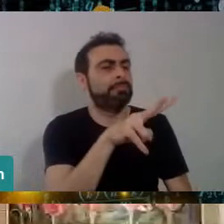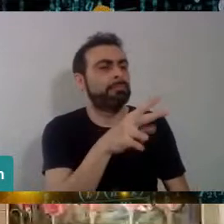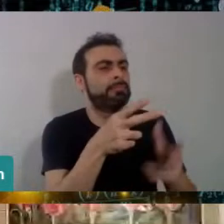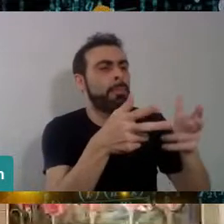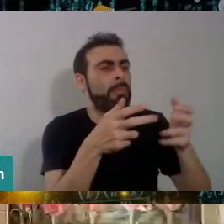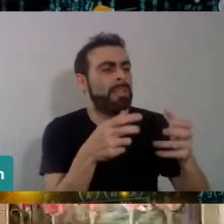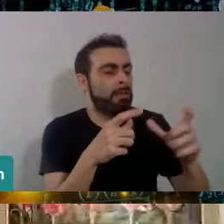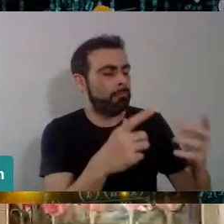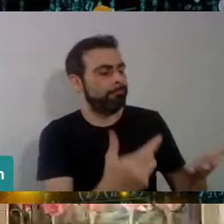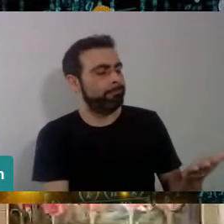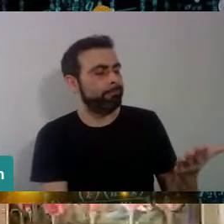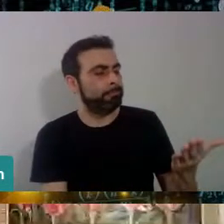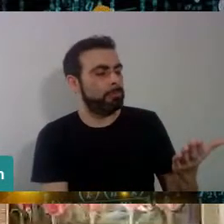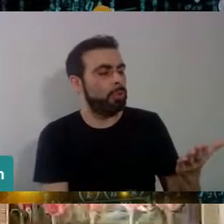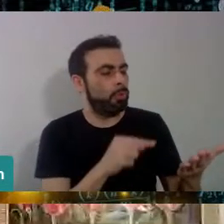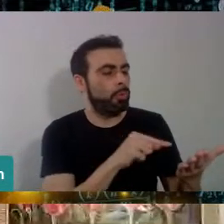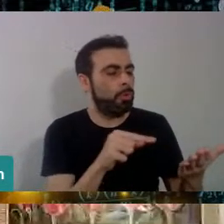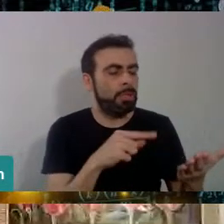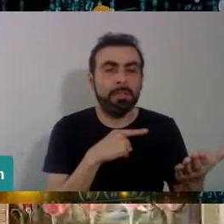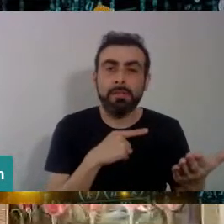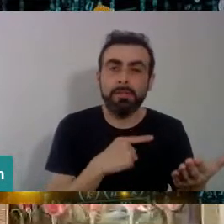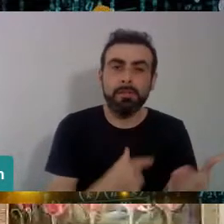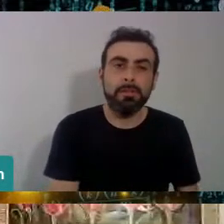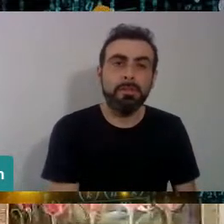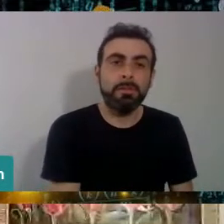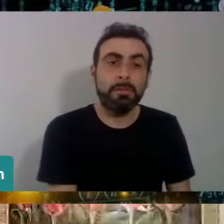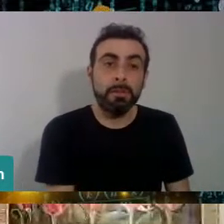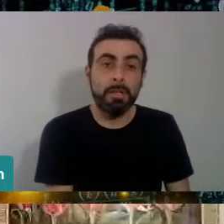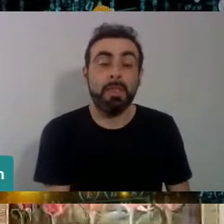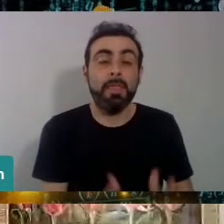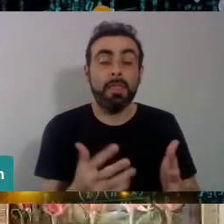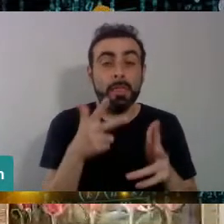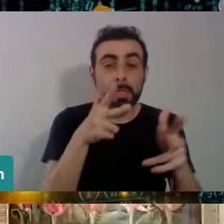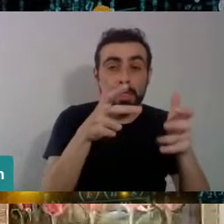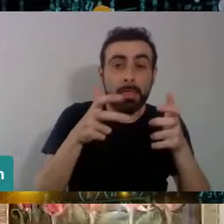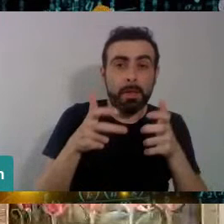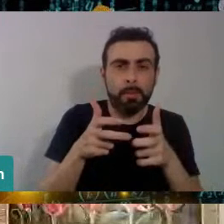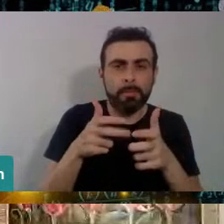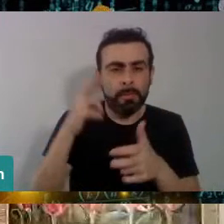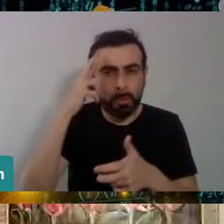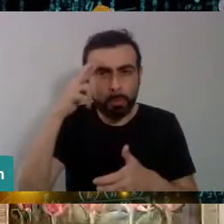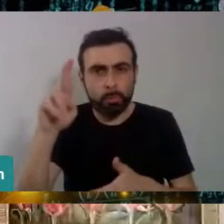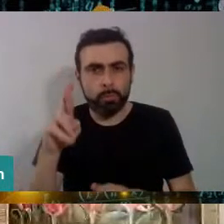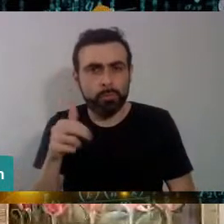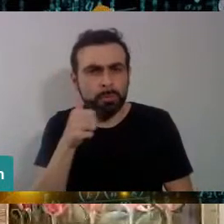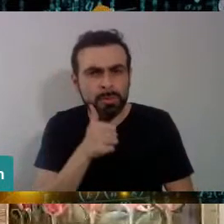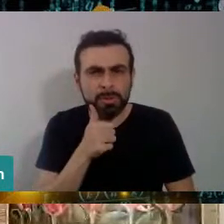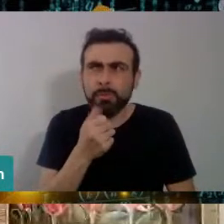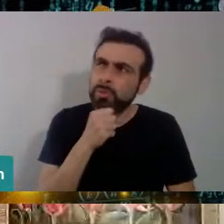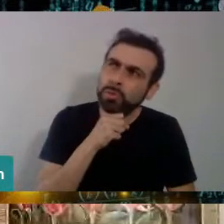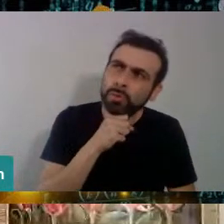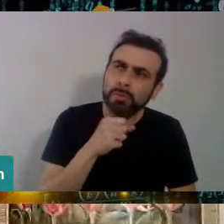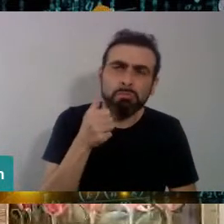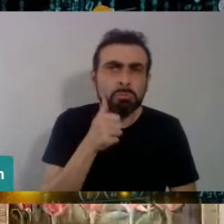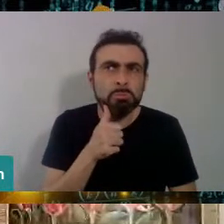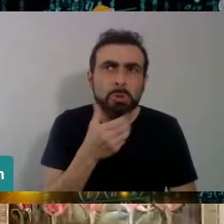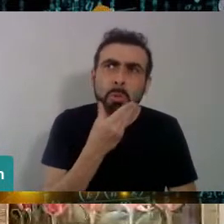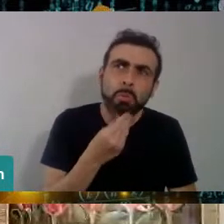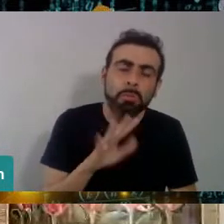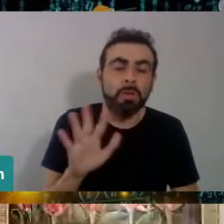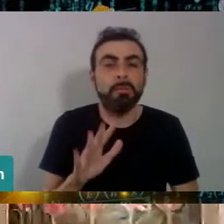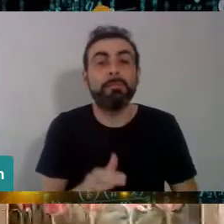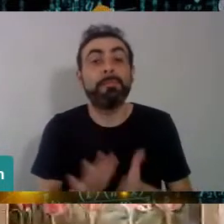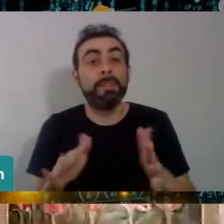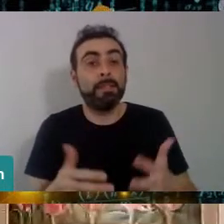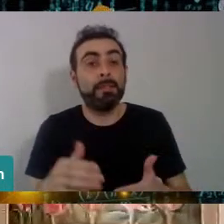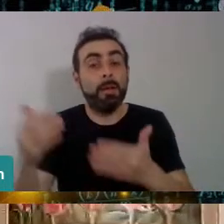que nós recebemos um senhor, um professor e uma professora, né? Que vieram para fazer